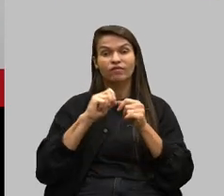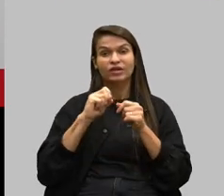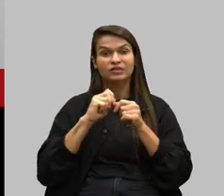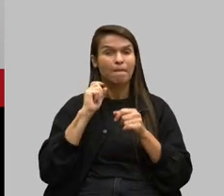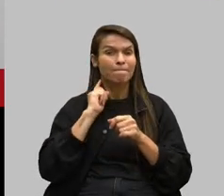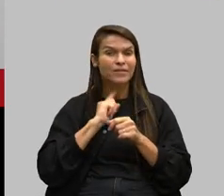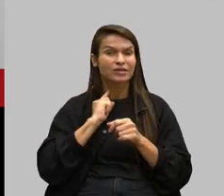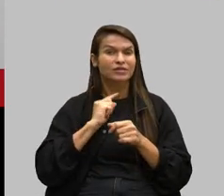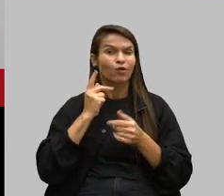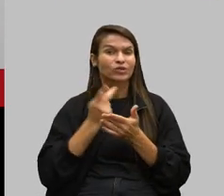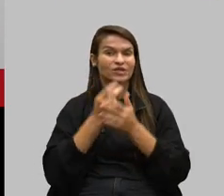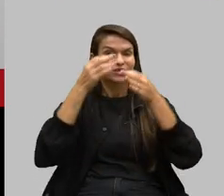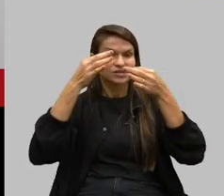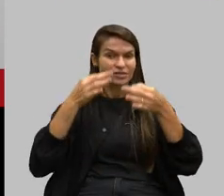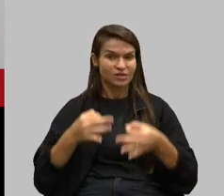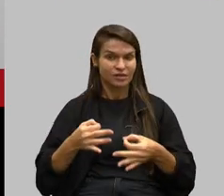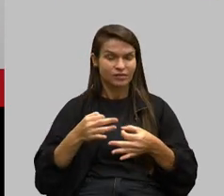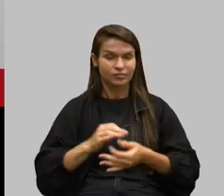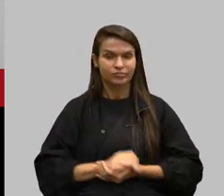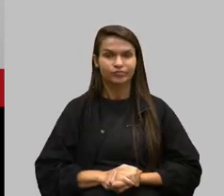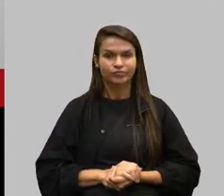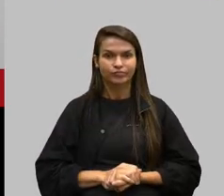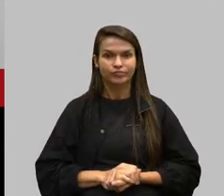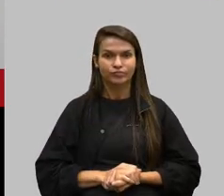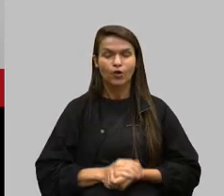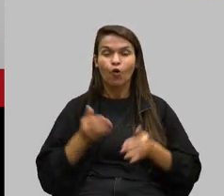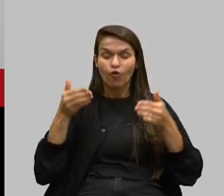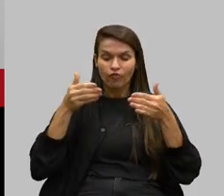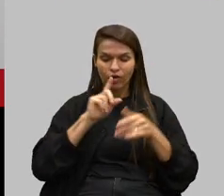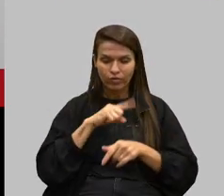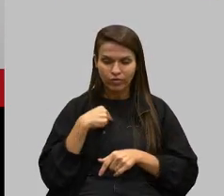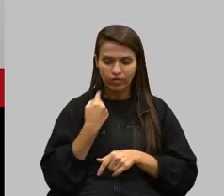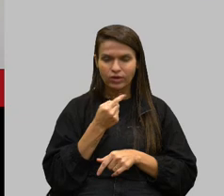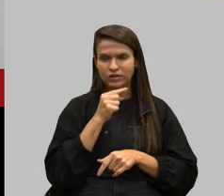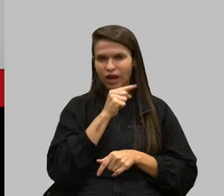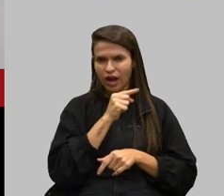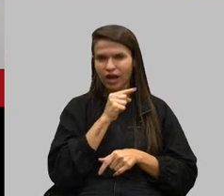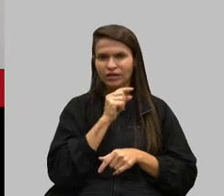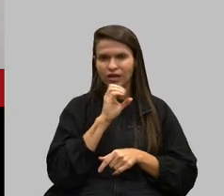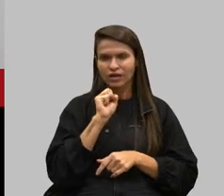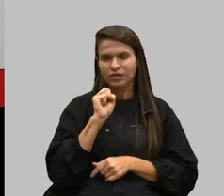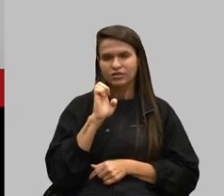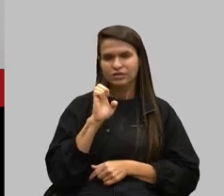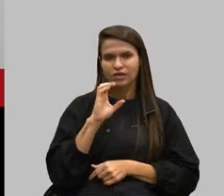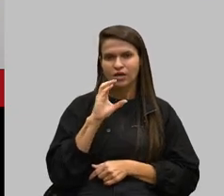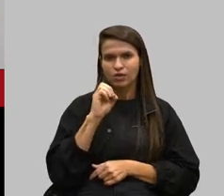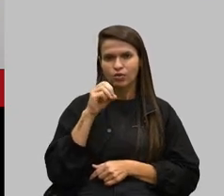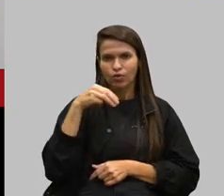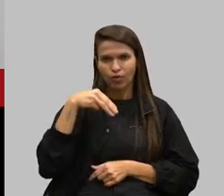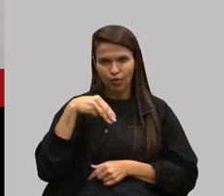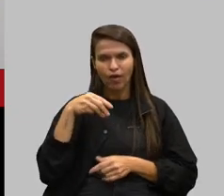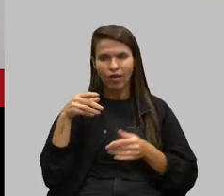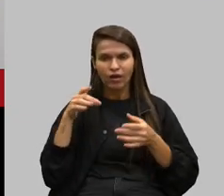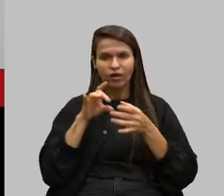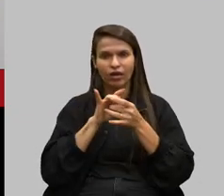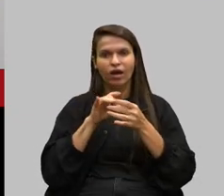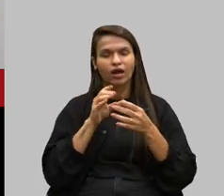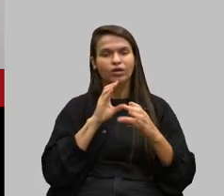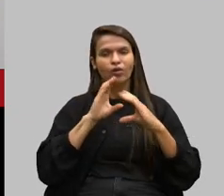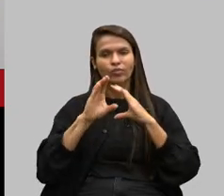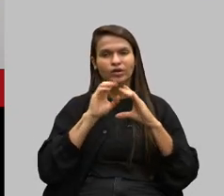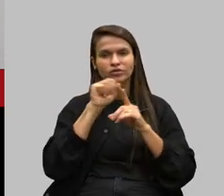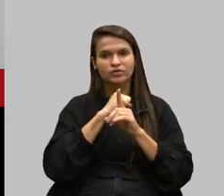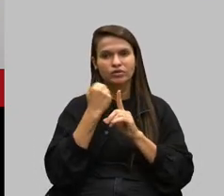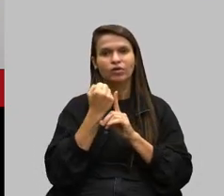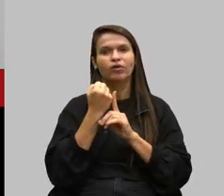certo eh o o foco nosso lá lá da Secom é através da comunicação social auxiliar os mineiros a